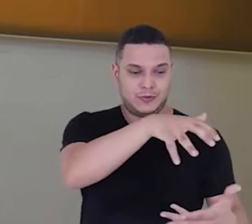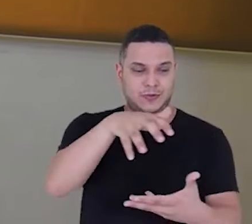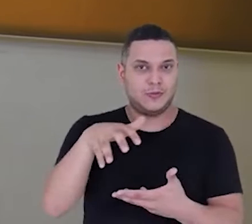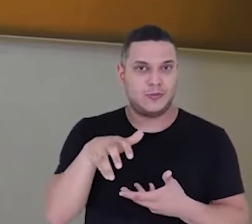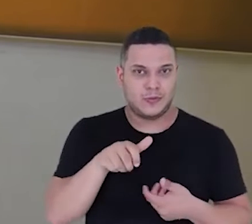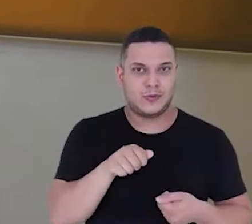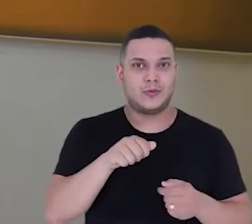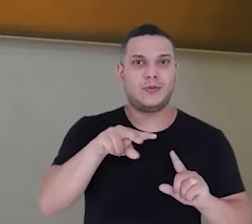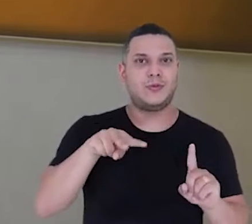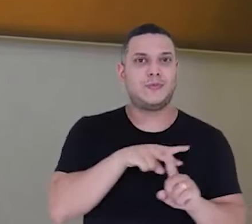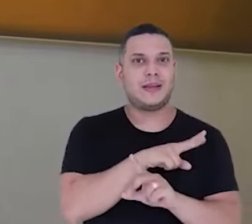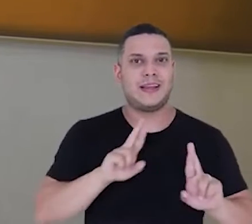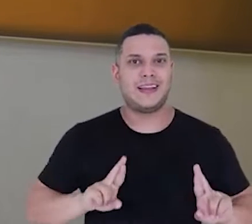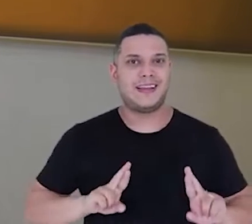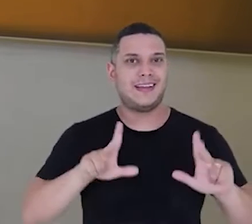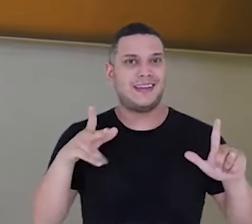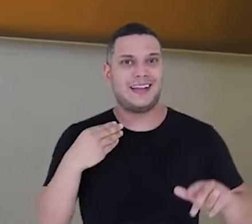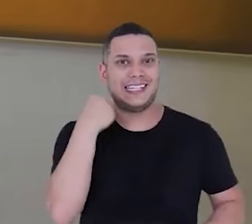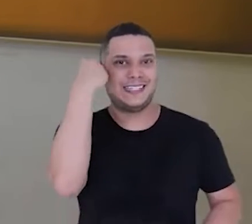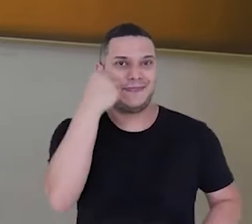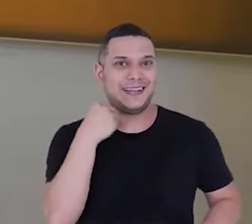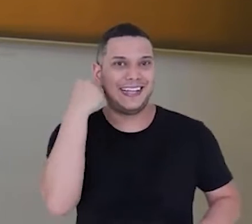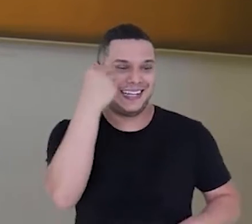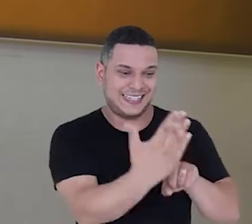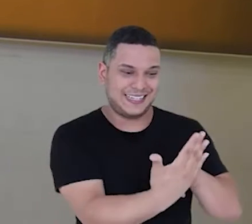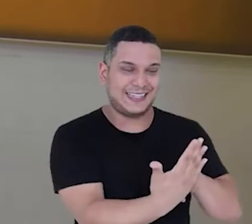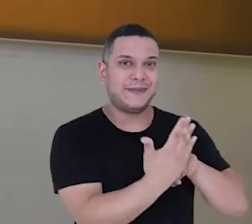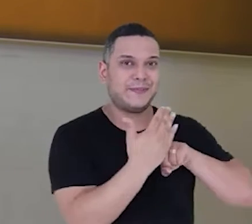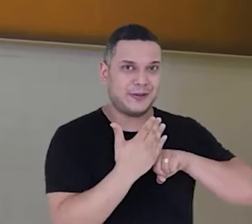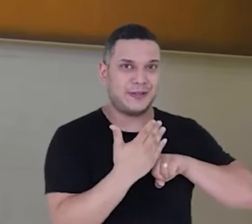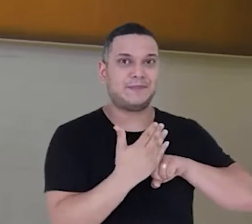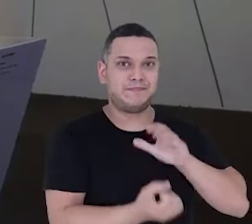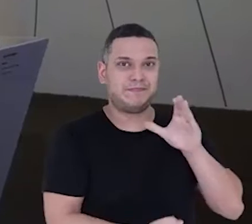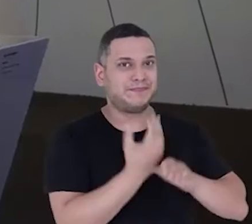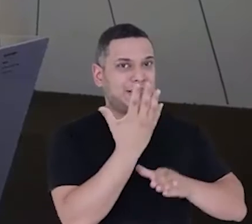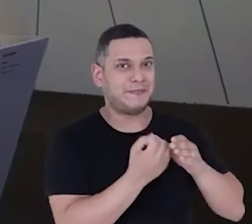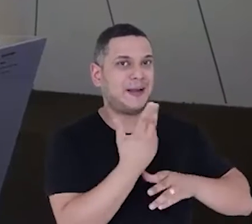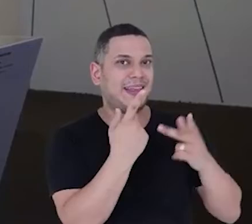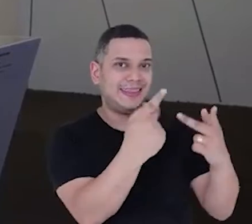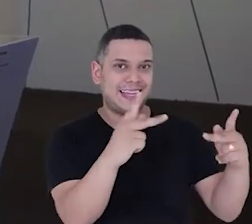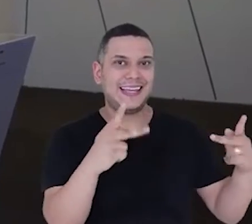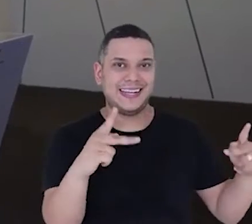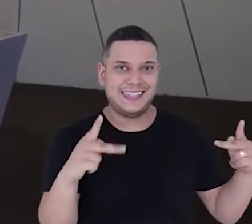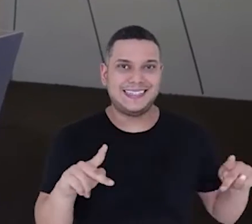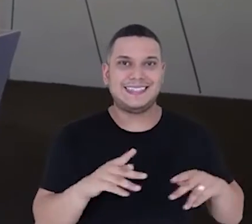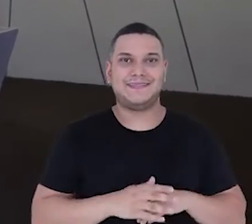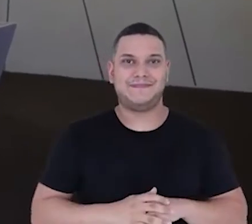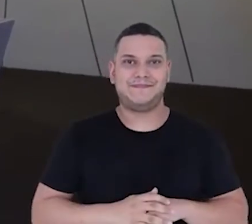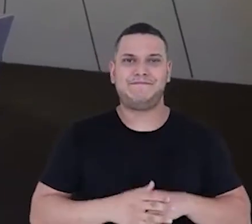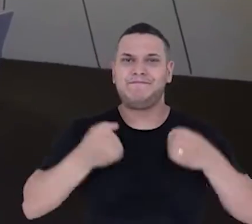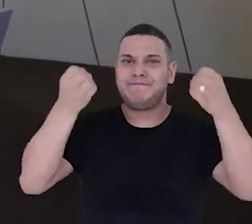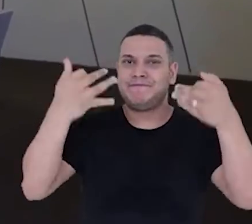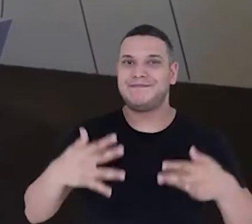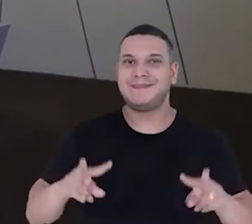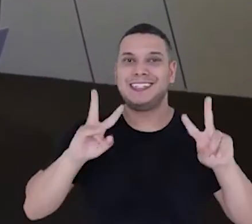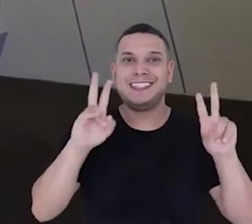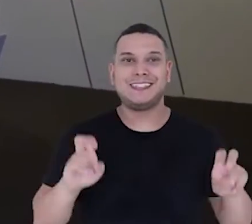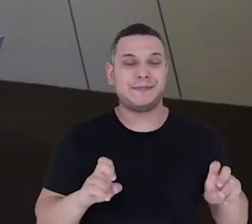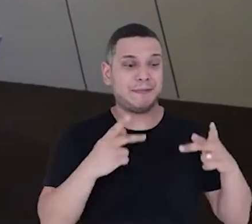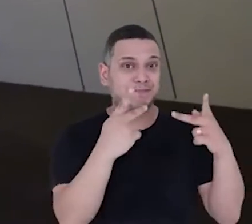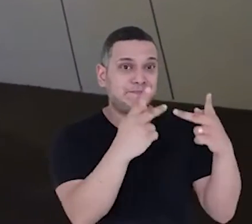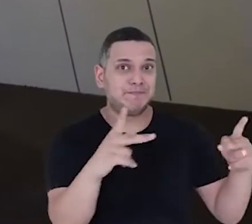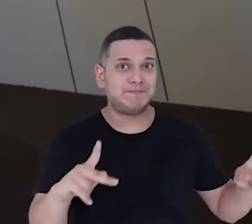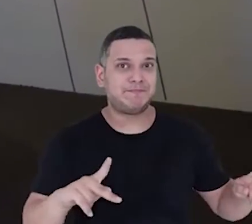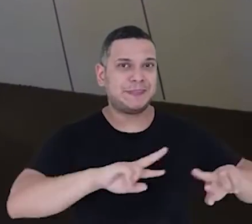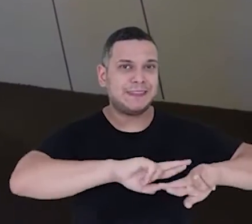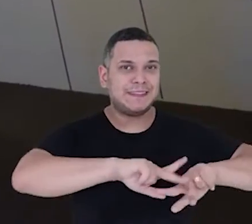da experiência que eles apresentam para a gente diante das obras que eles produziram. Isso fala muito sobre a diversidade dos artistas e das